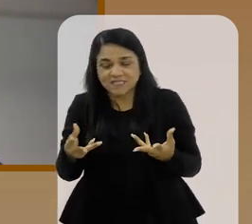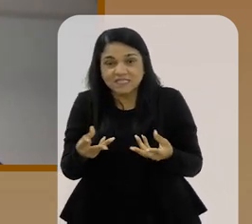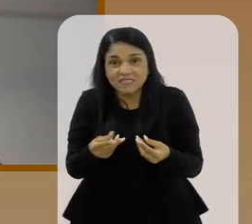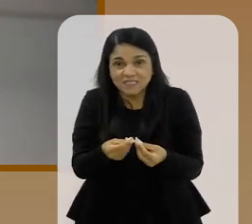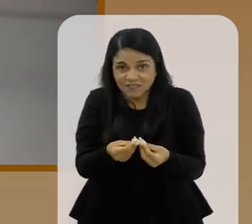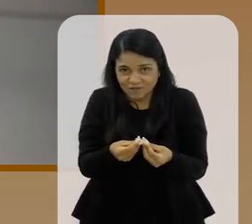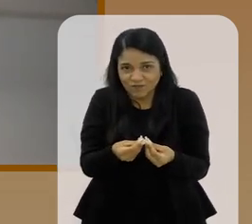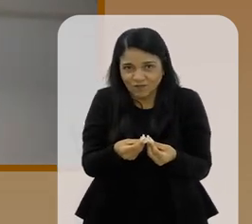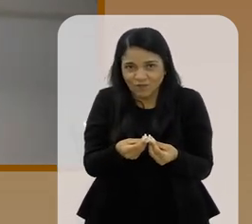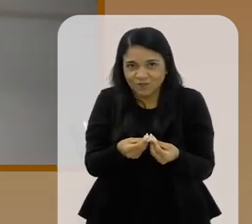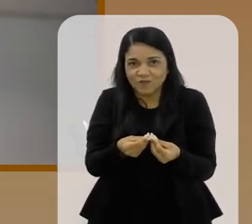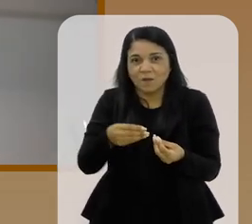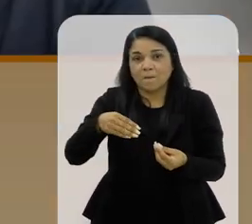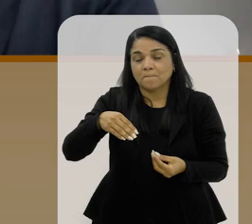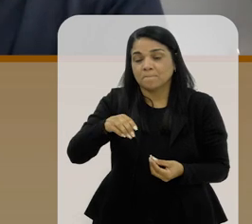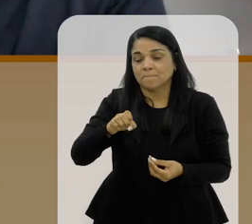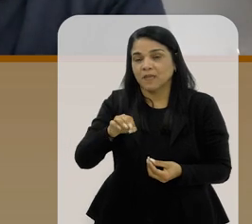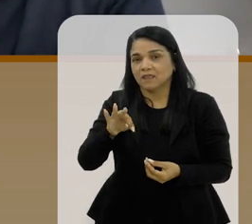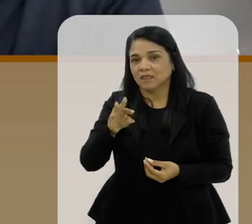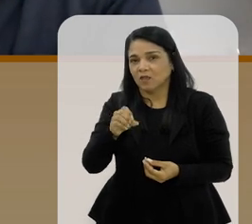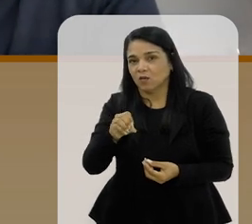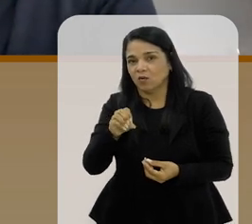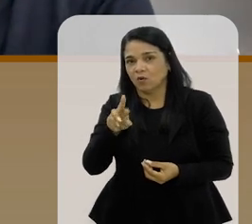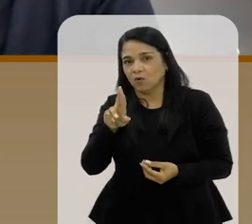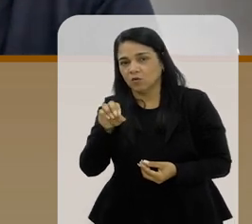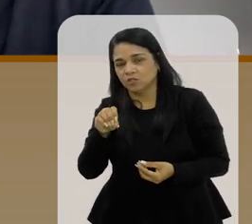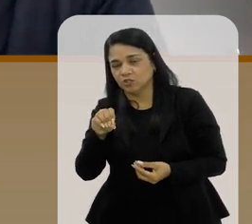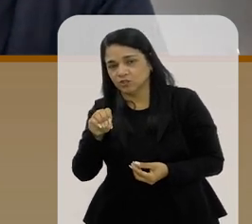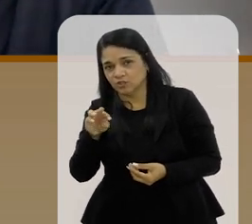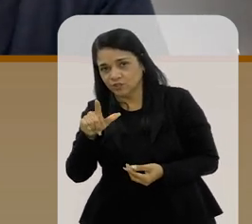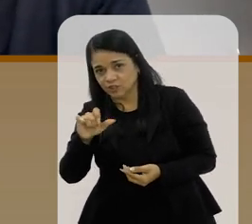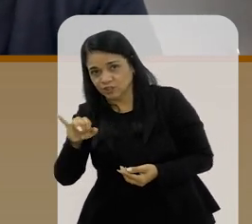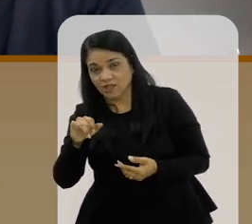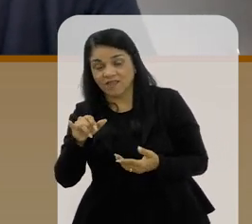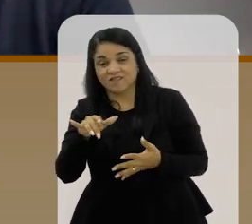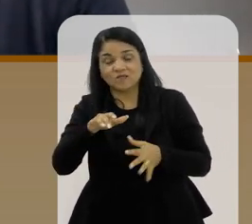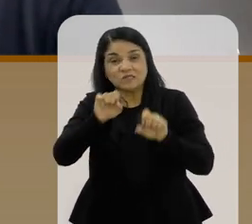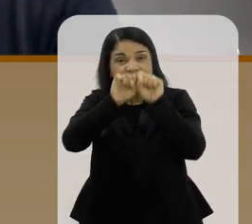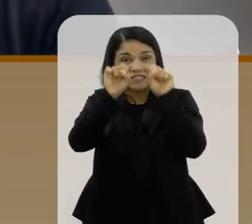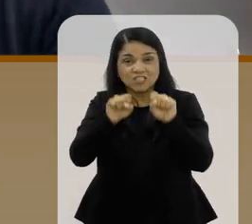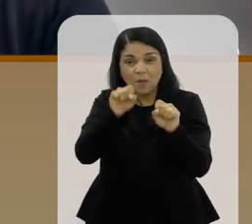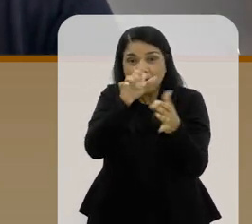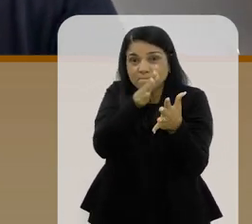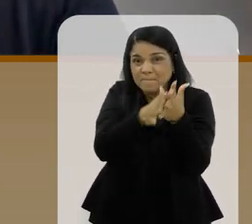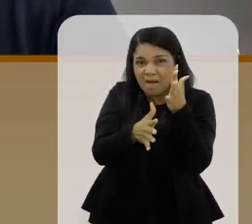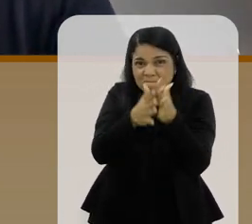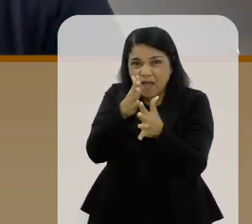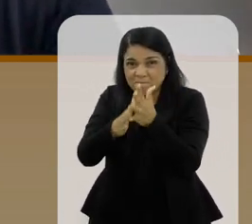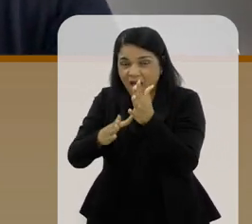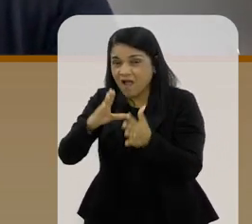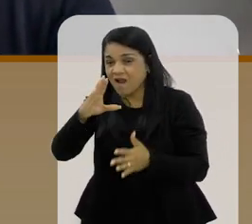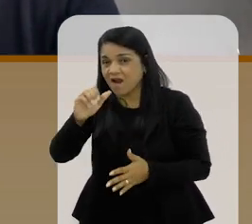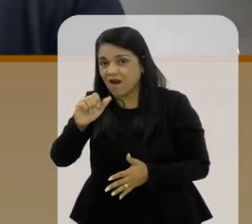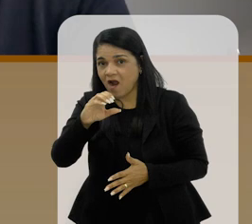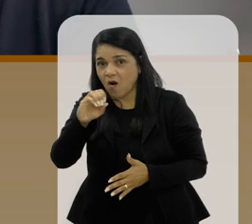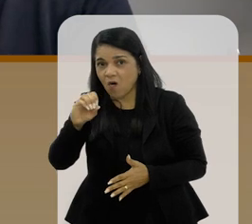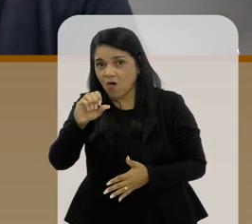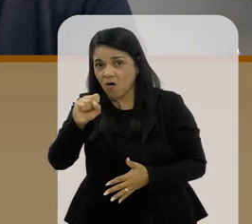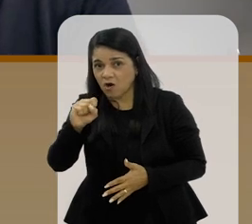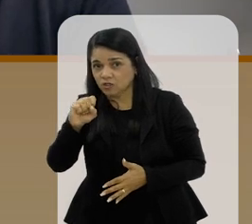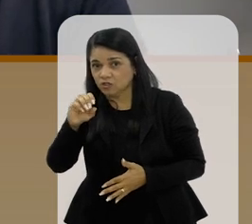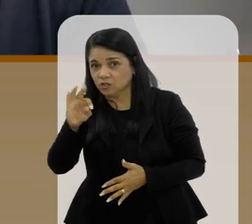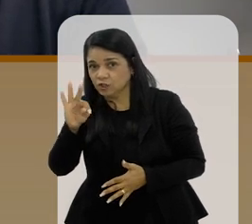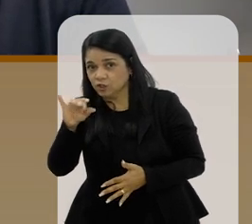dependência sensível às condições iniciais. Os sistemas dinâmicos são conhecidos como sistemas caóticos. Então, uma outra coisa que você pode imaginar é a teoria do caos,